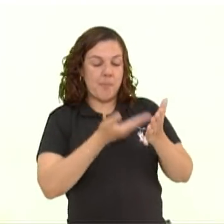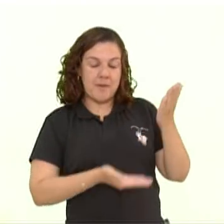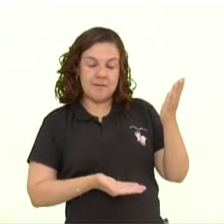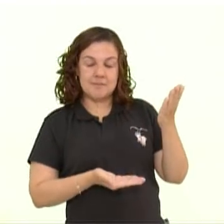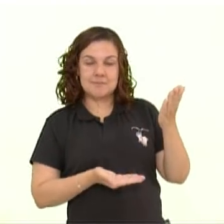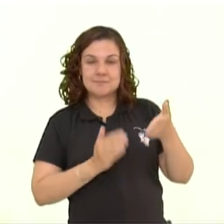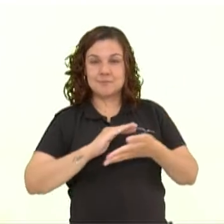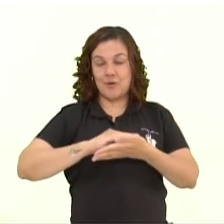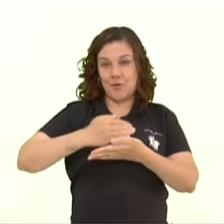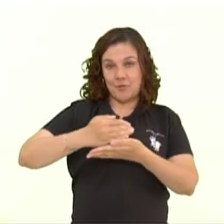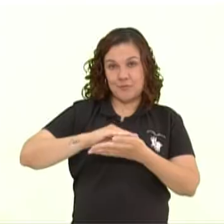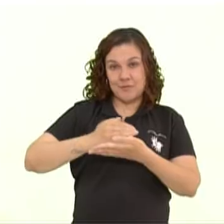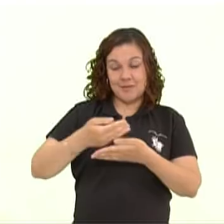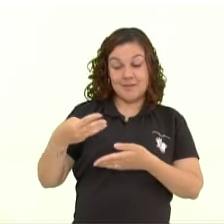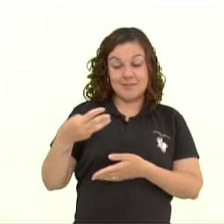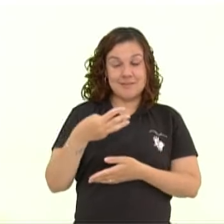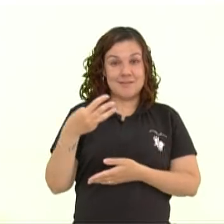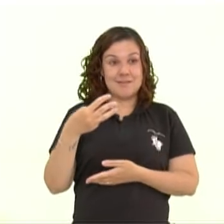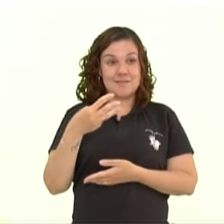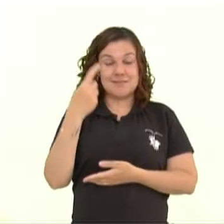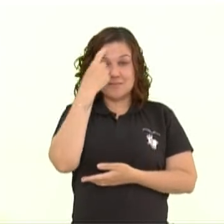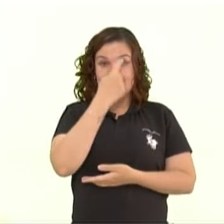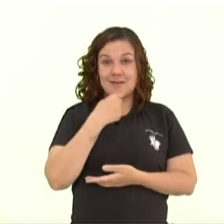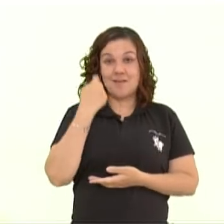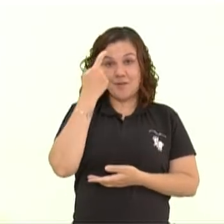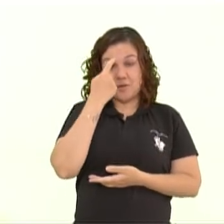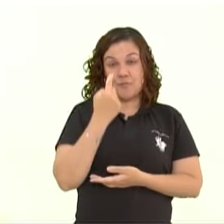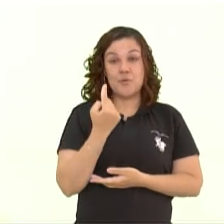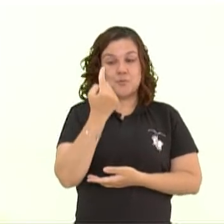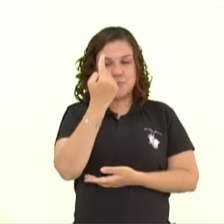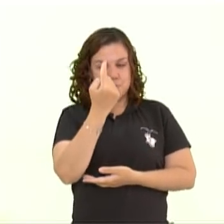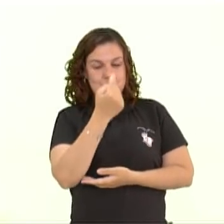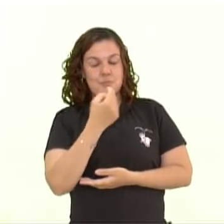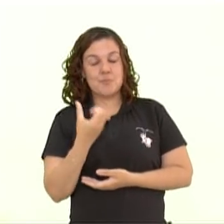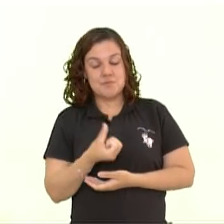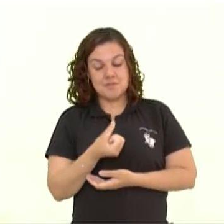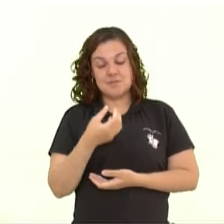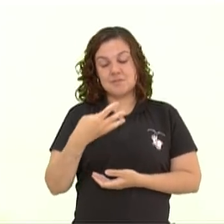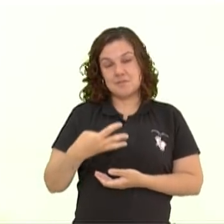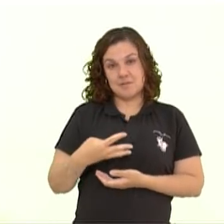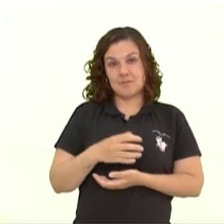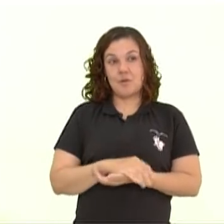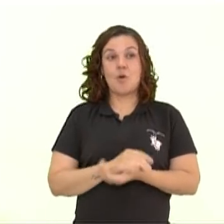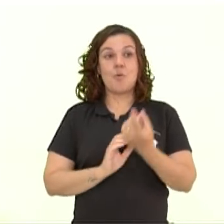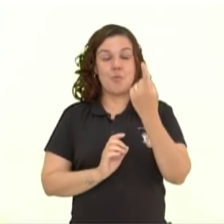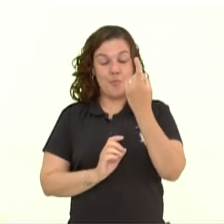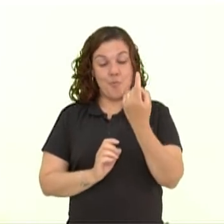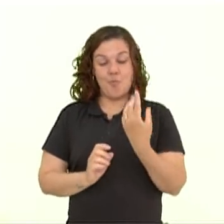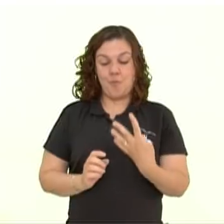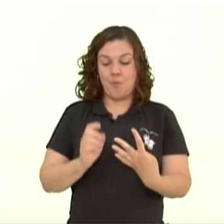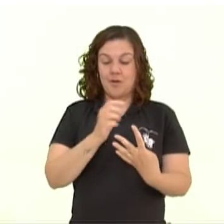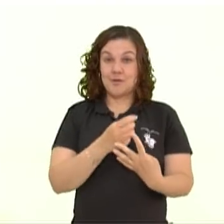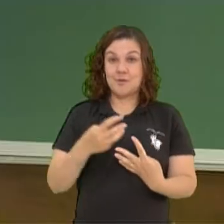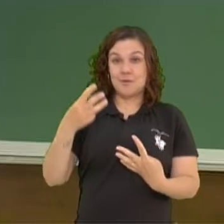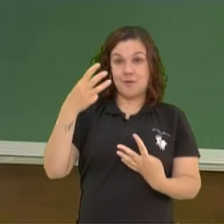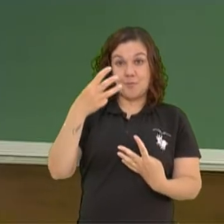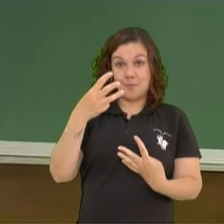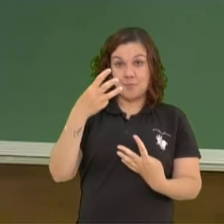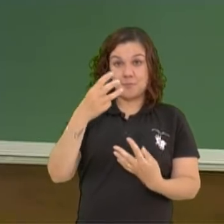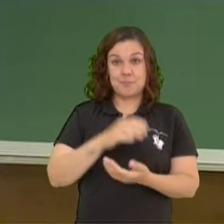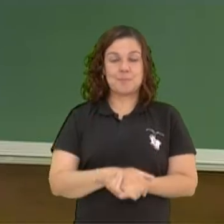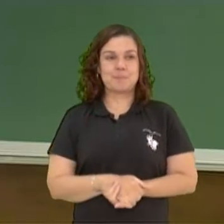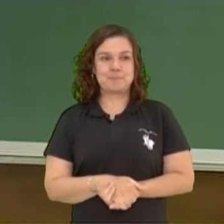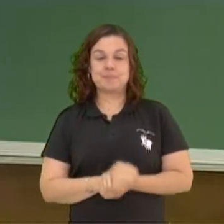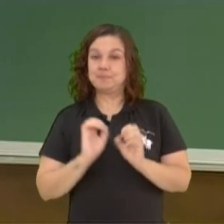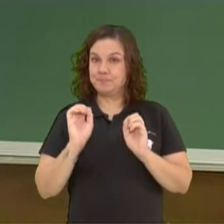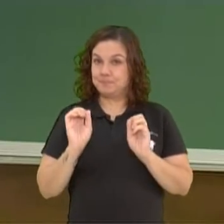do computador infectado na terceira hora? Né, a perda de memória foi de 1/4 elevado ao cubo, ou elevado a